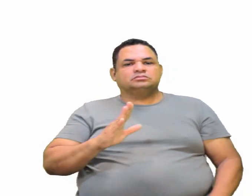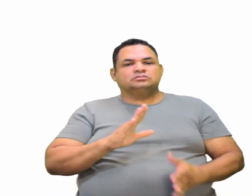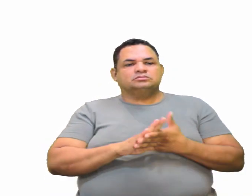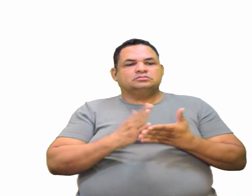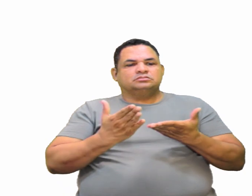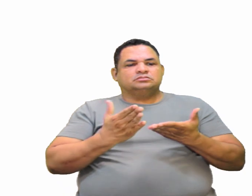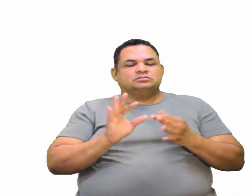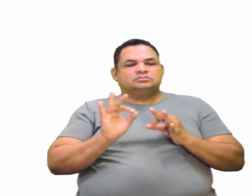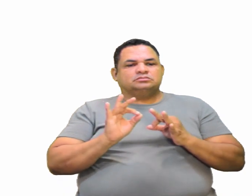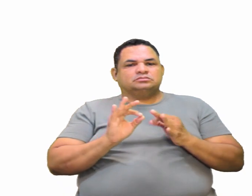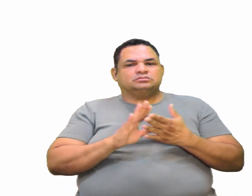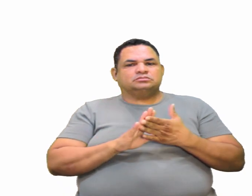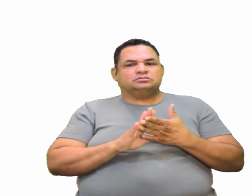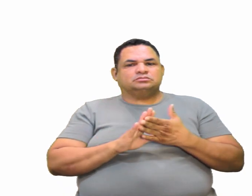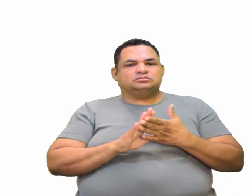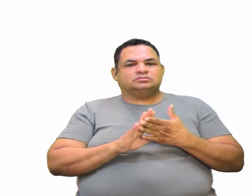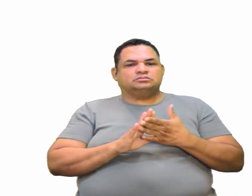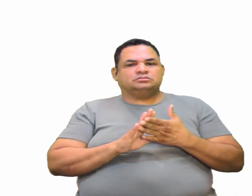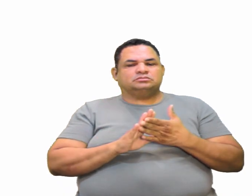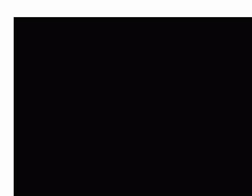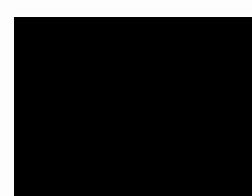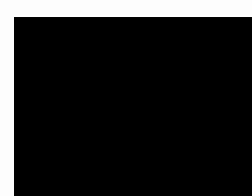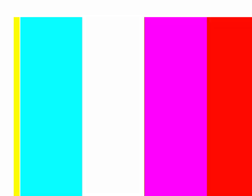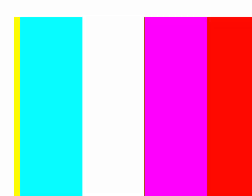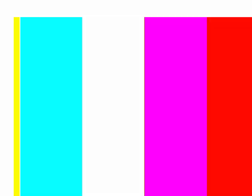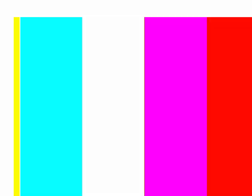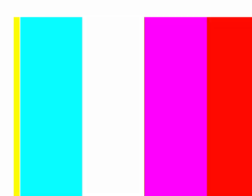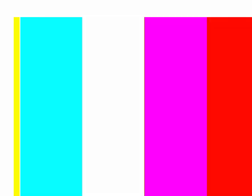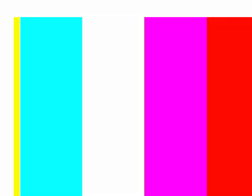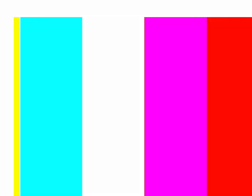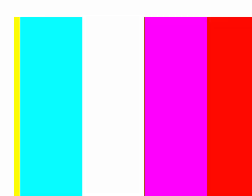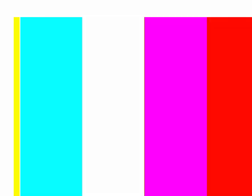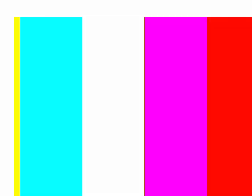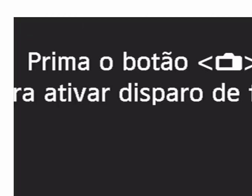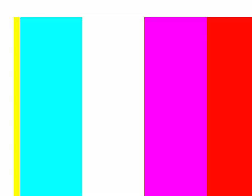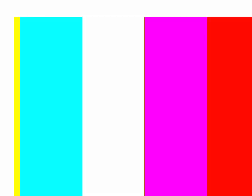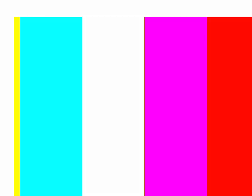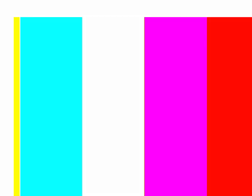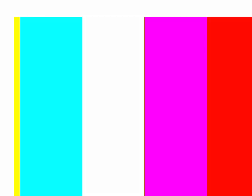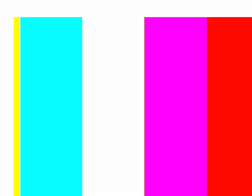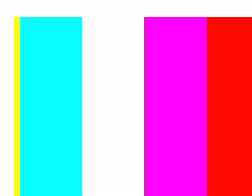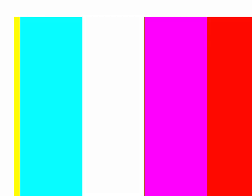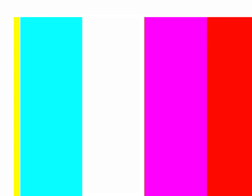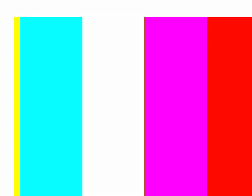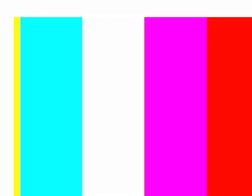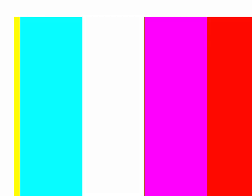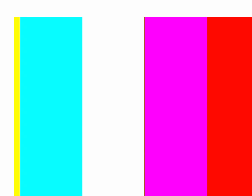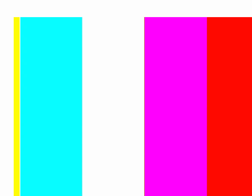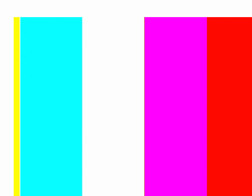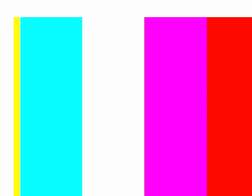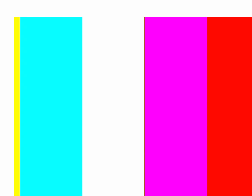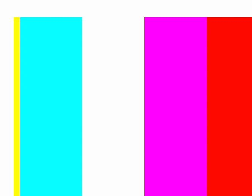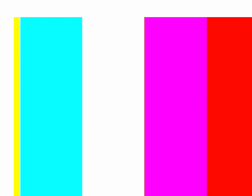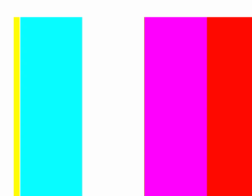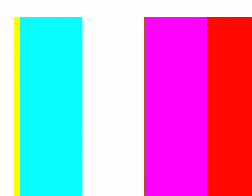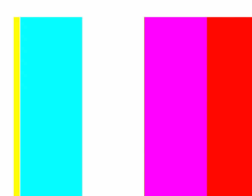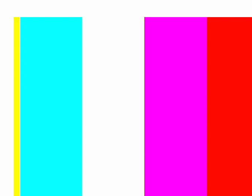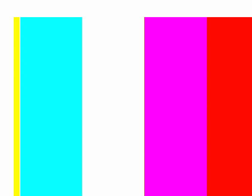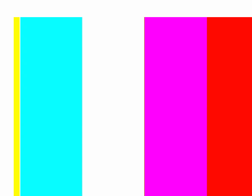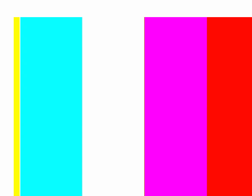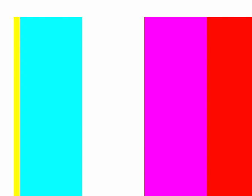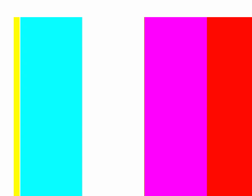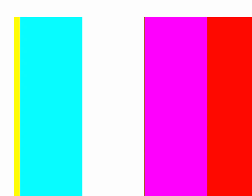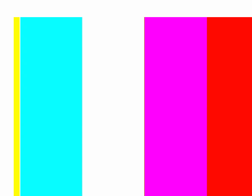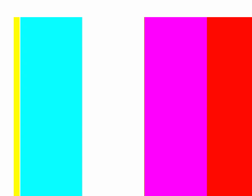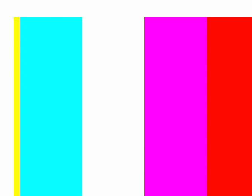deixa que ambos, né, das duas espécies, elas, além delas possuírem a mesma coloração, elas